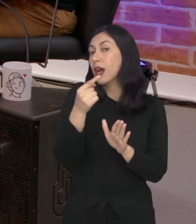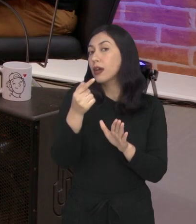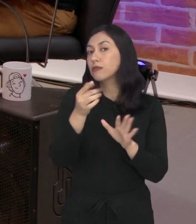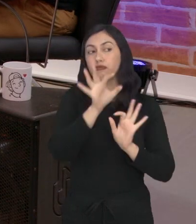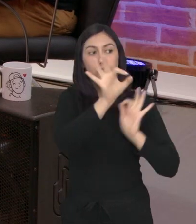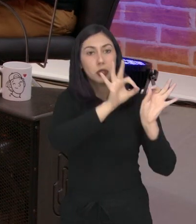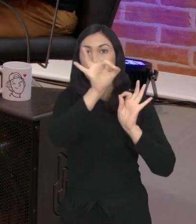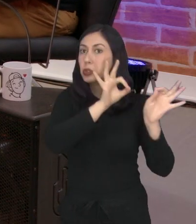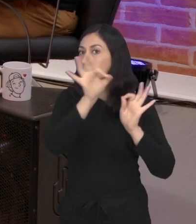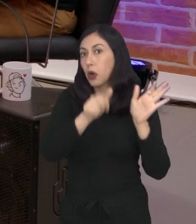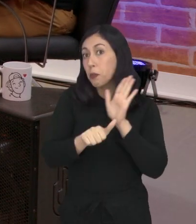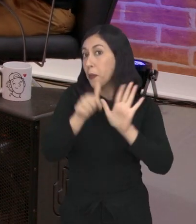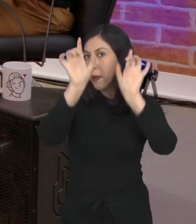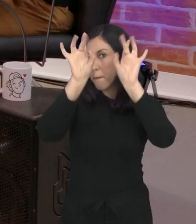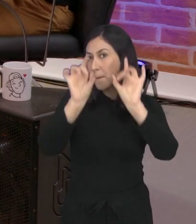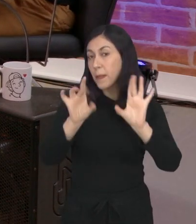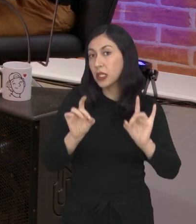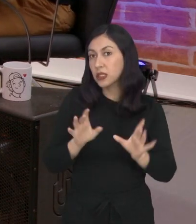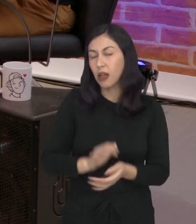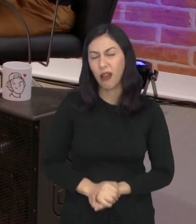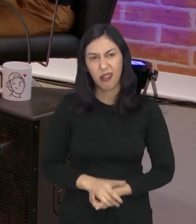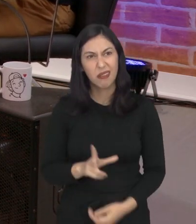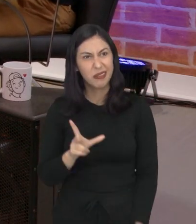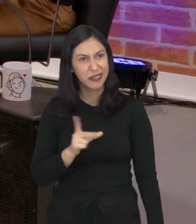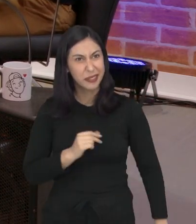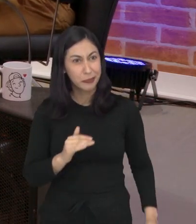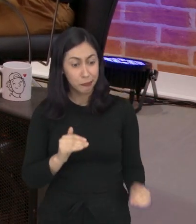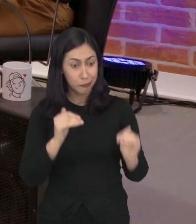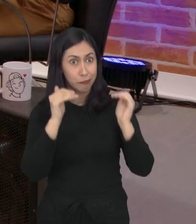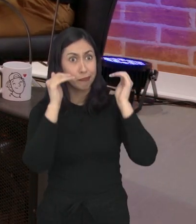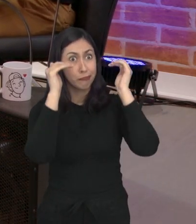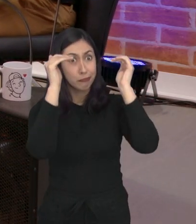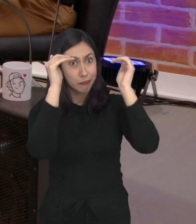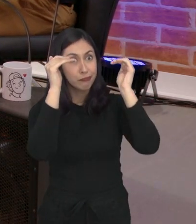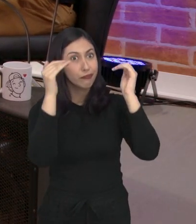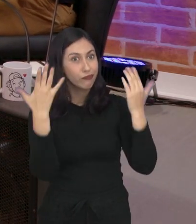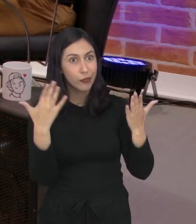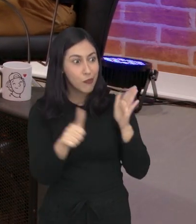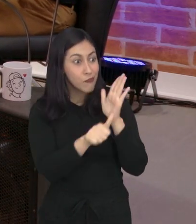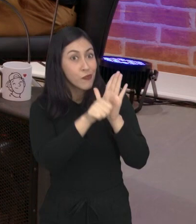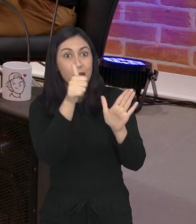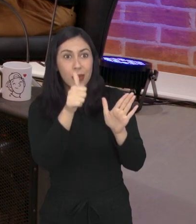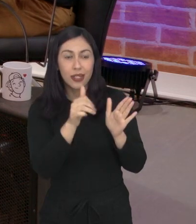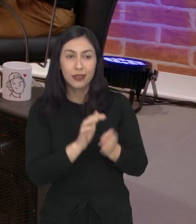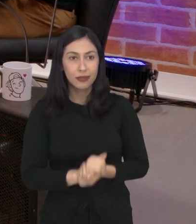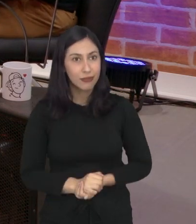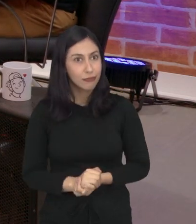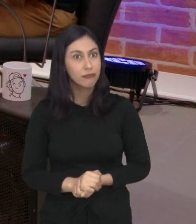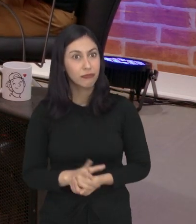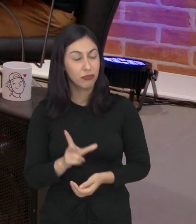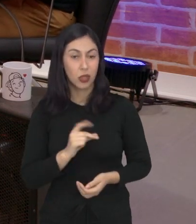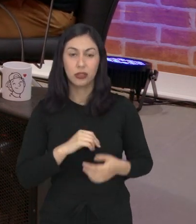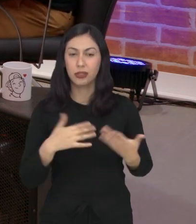Universal. Que daí depois eu faço a crítica pro site. O cara é outro nível, né? Eu espero dar aquela pirateada, brincadeira, somos contra a pirataria. Mas, sei lá, eu espero sair em algum